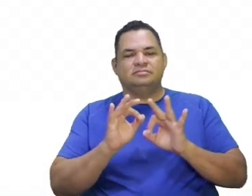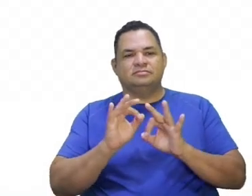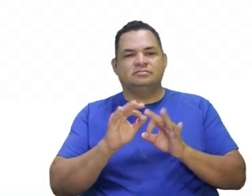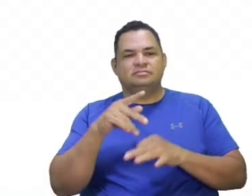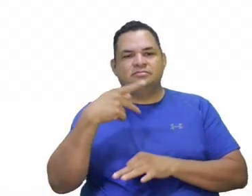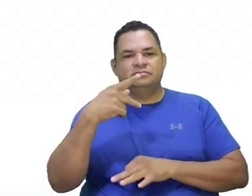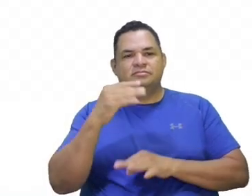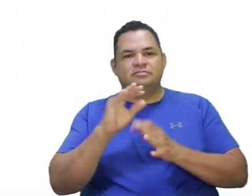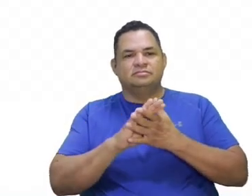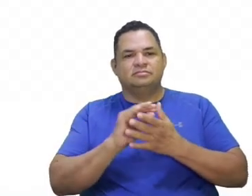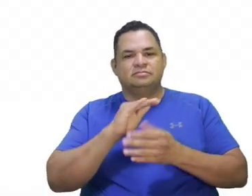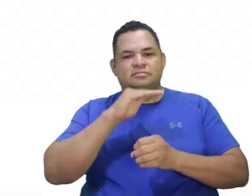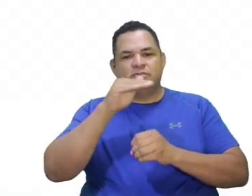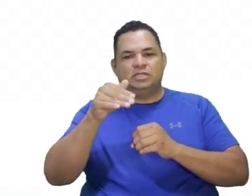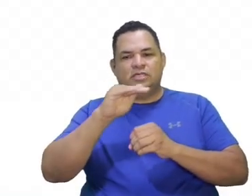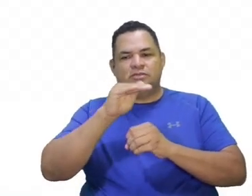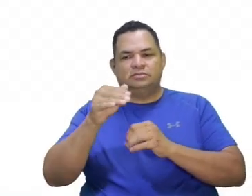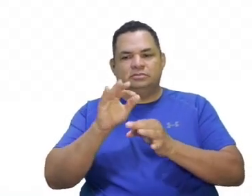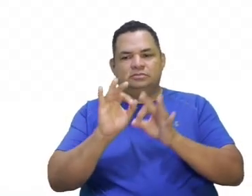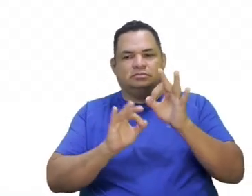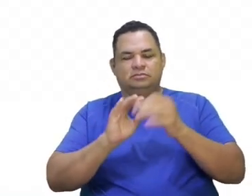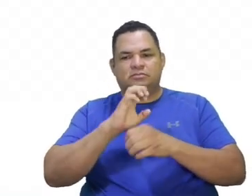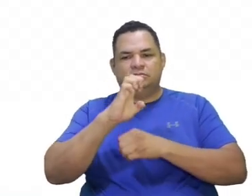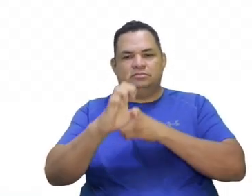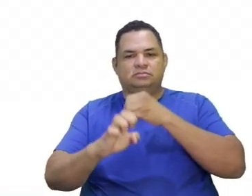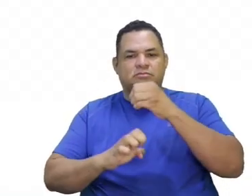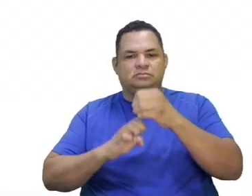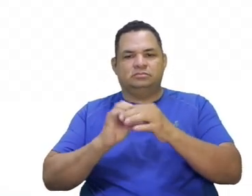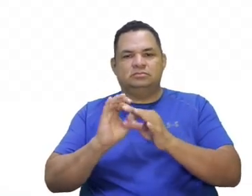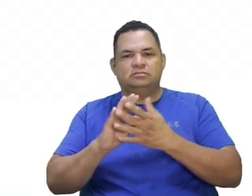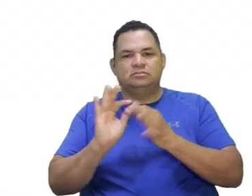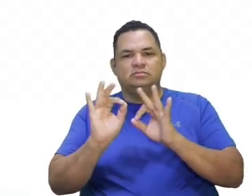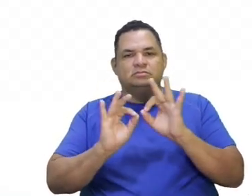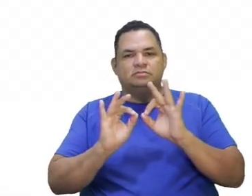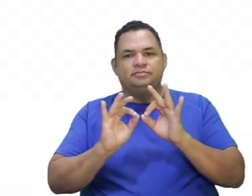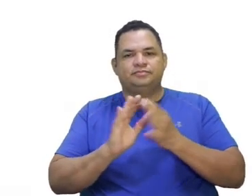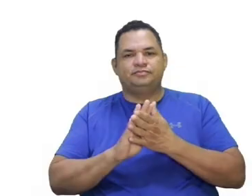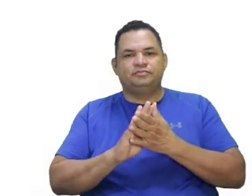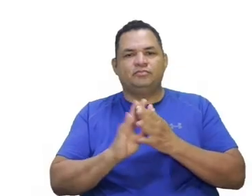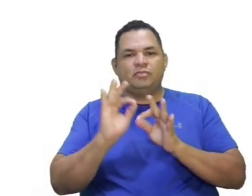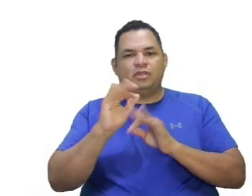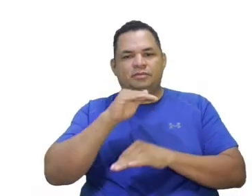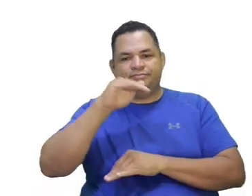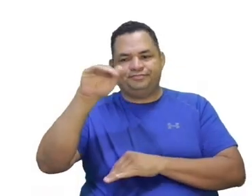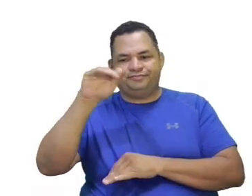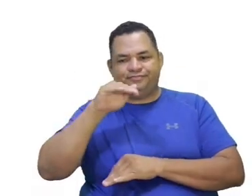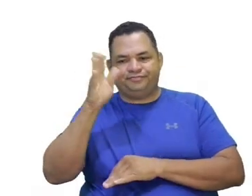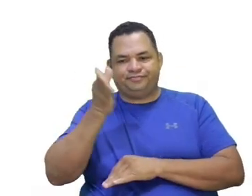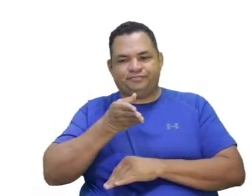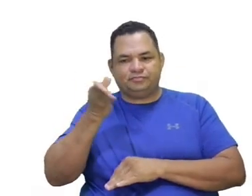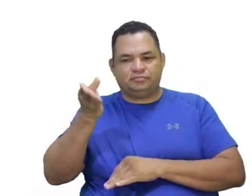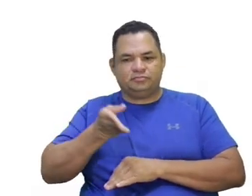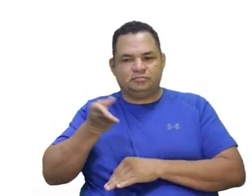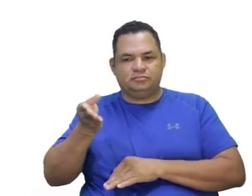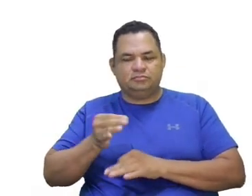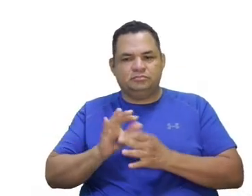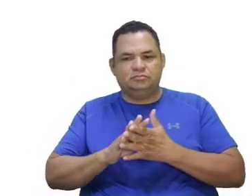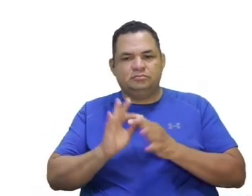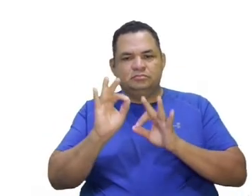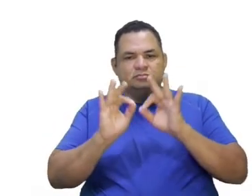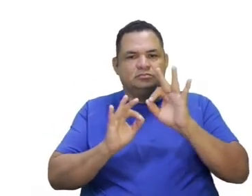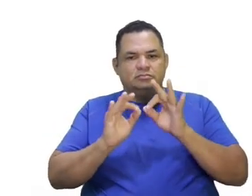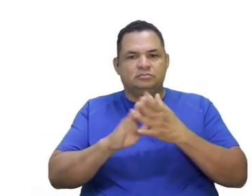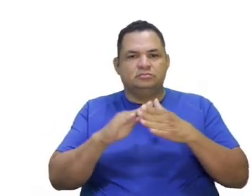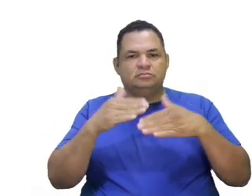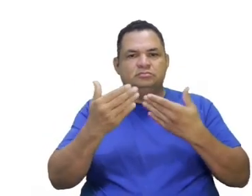eletrônica. Nós vimos na aula 20 todos os modelos de diagrama de Linus Pauling. Nós vimos que quando a